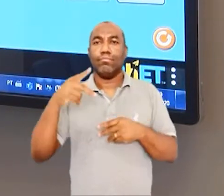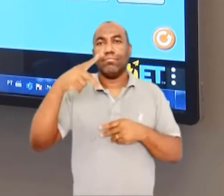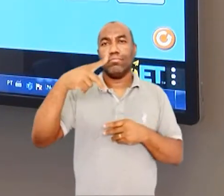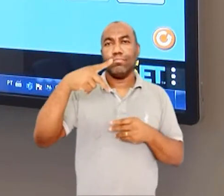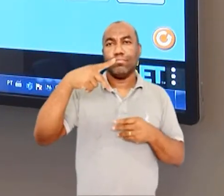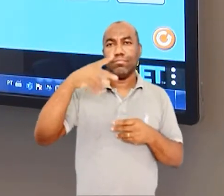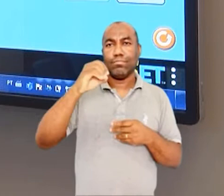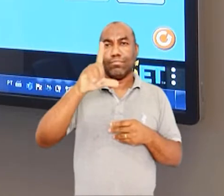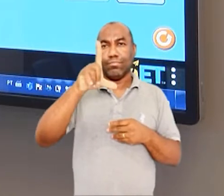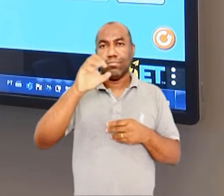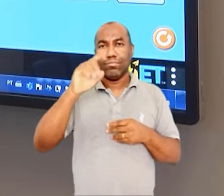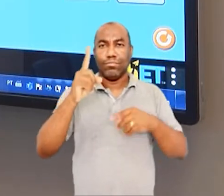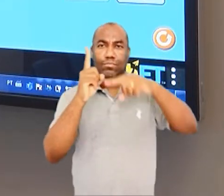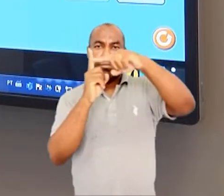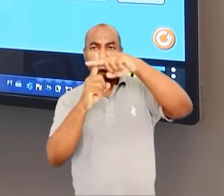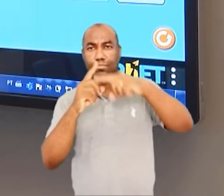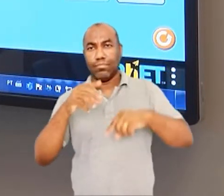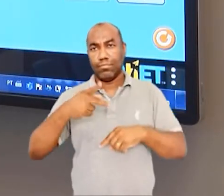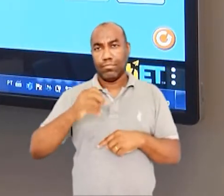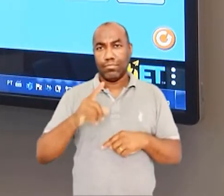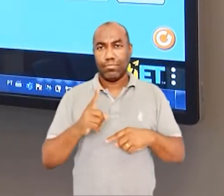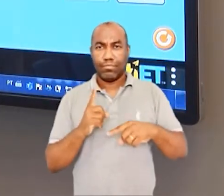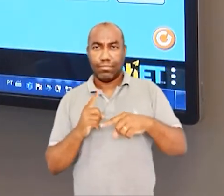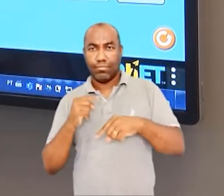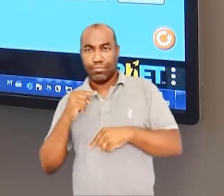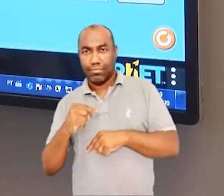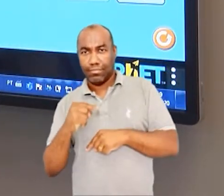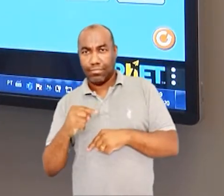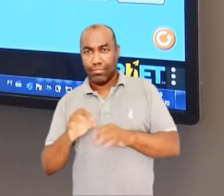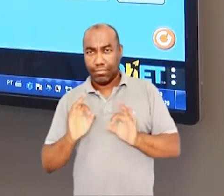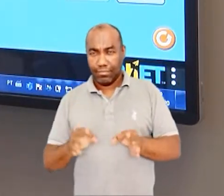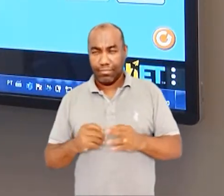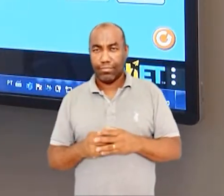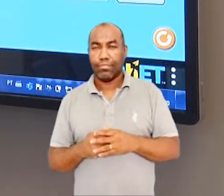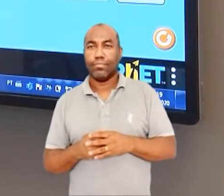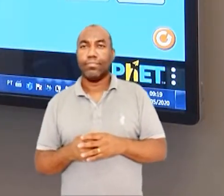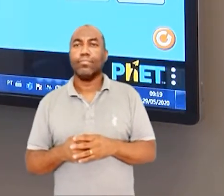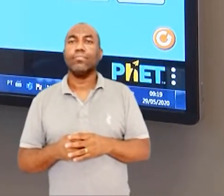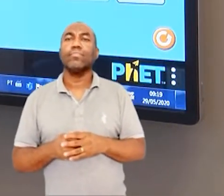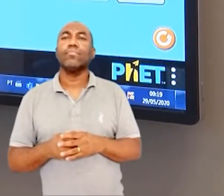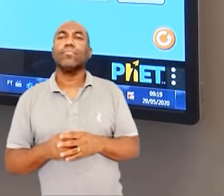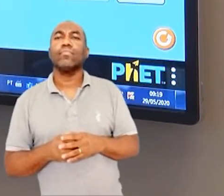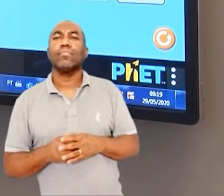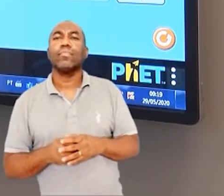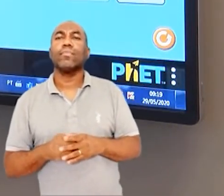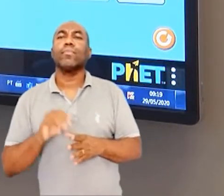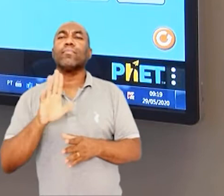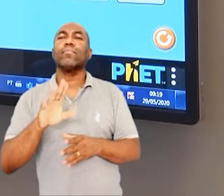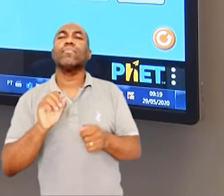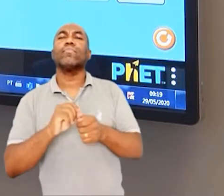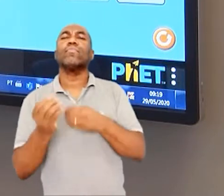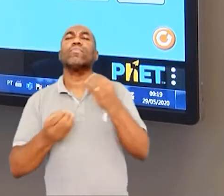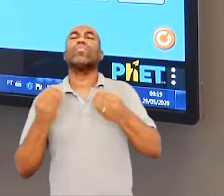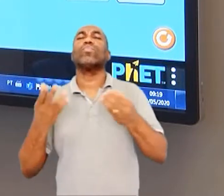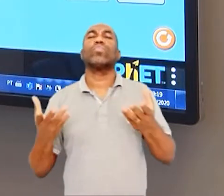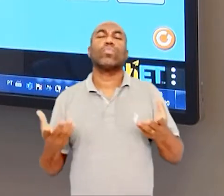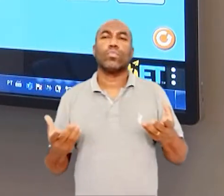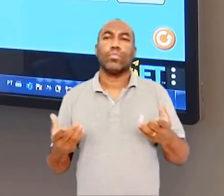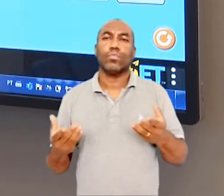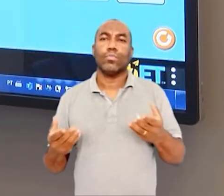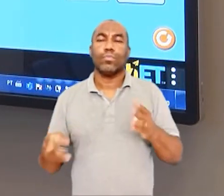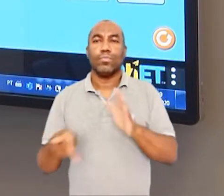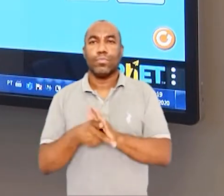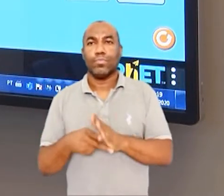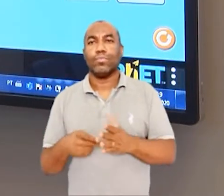representa o polo negativo. Ok? Show de bola? Belezinha, até aí tudo bem, né? Mas isso é o sentido real